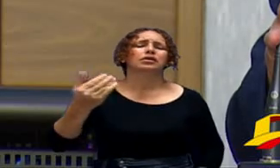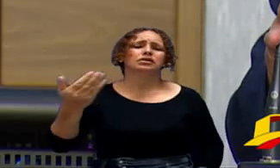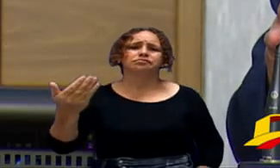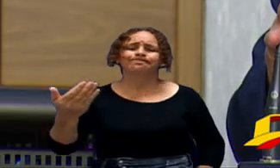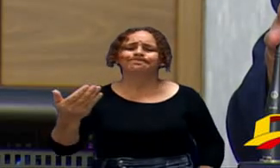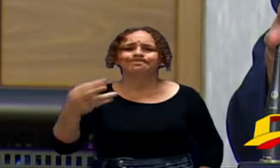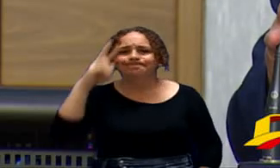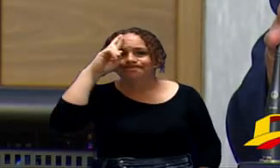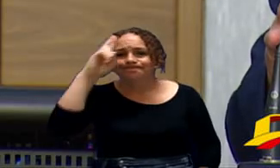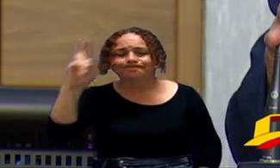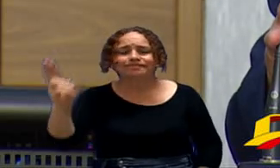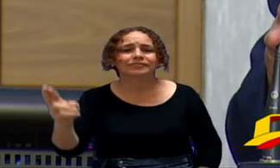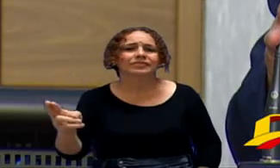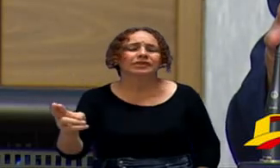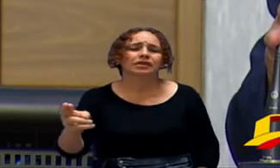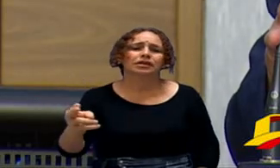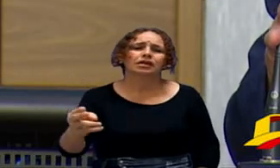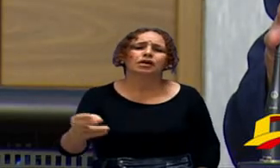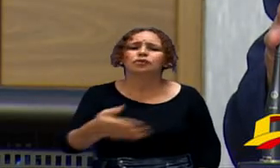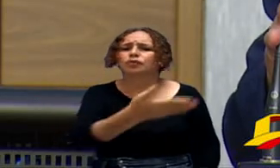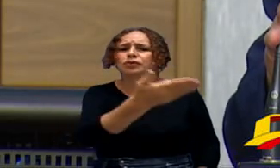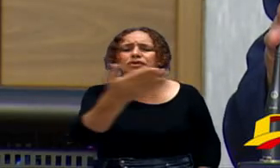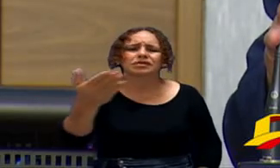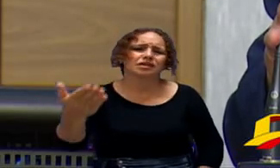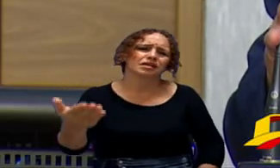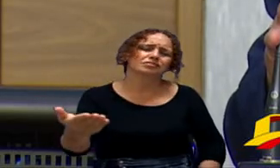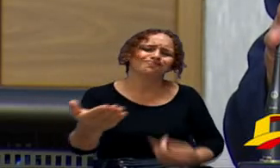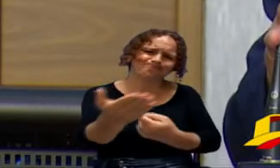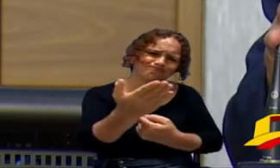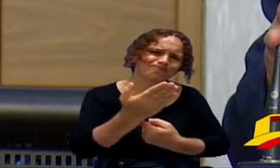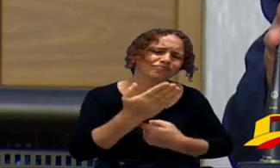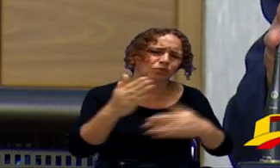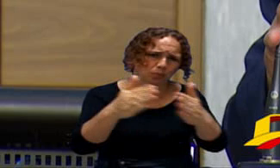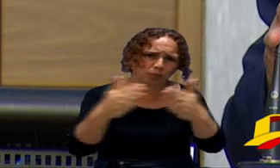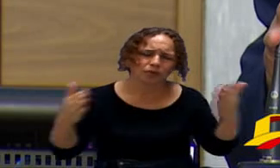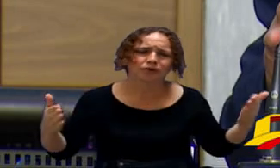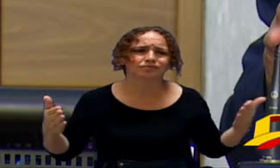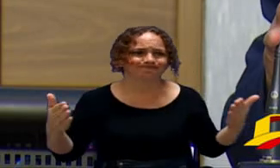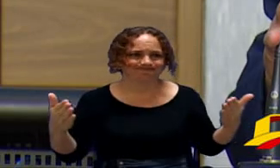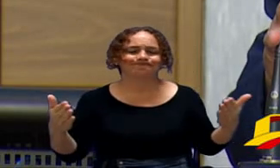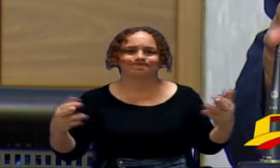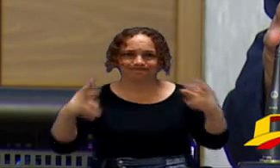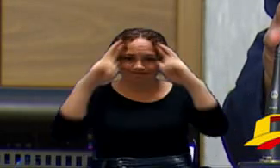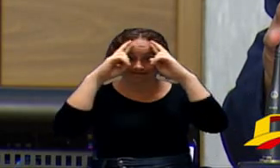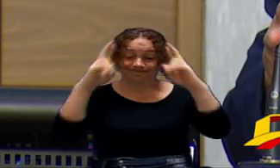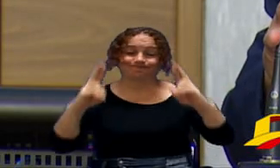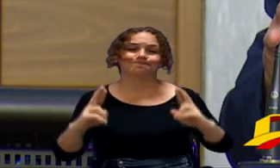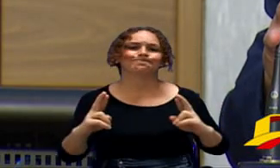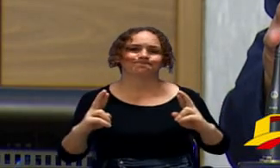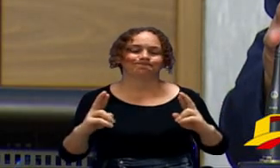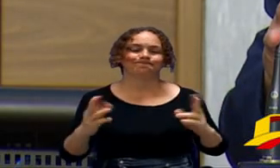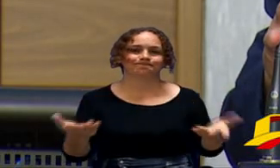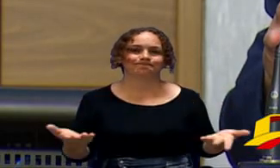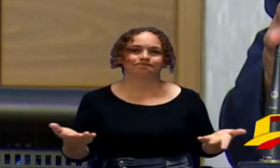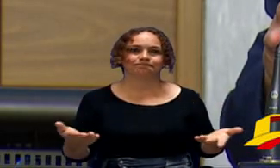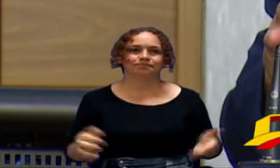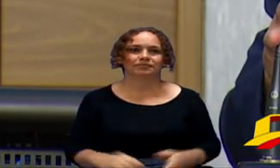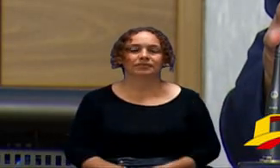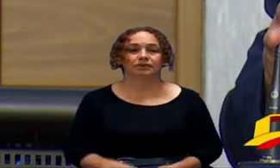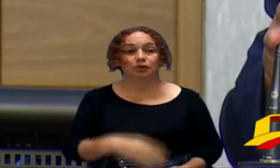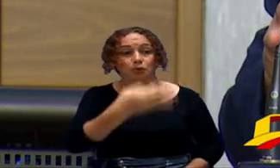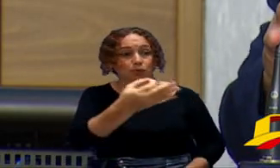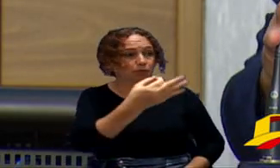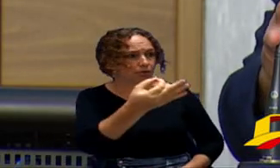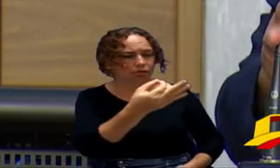os outros participantes dessa audiência, para nós darmos sequência aqui. A senhora abriu a mão da sua fala? Vai falar